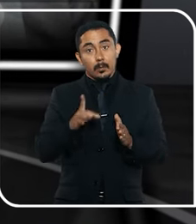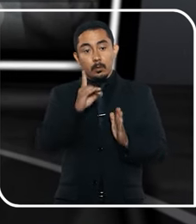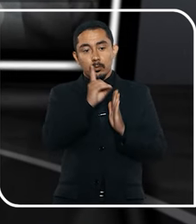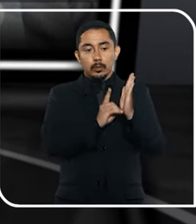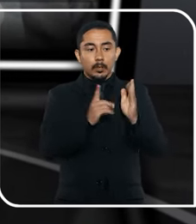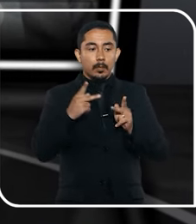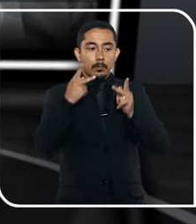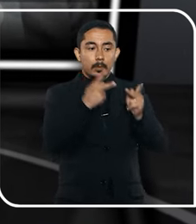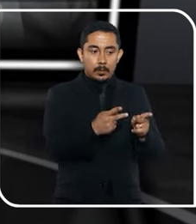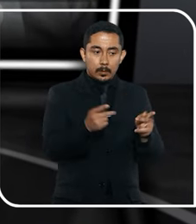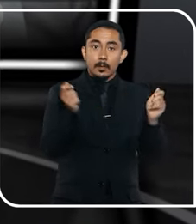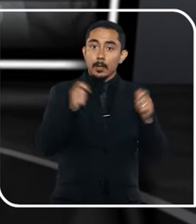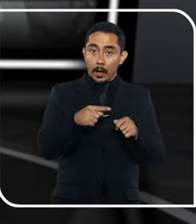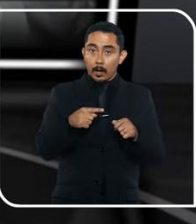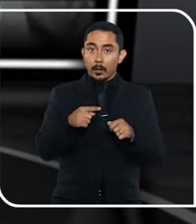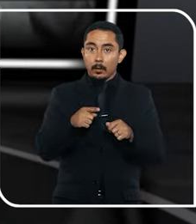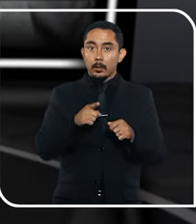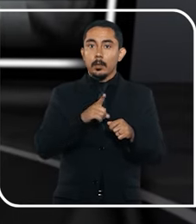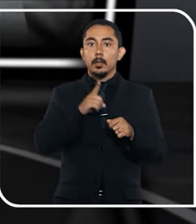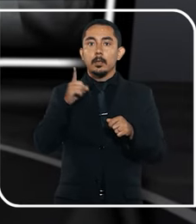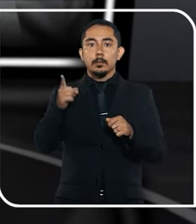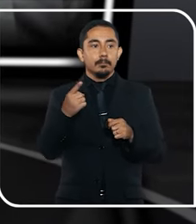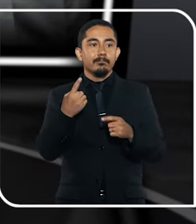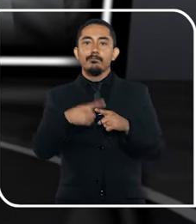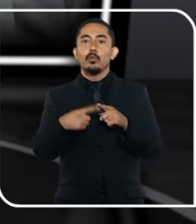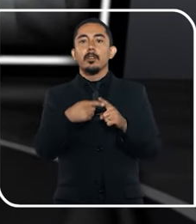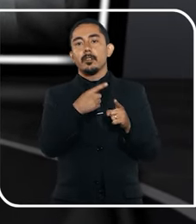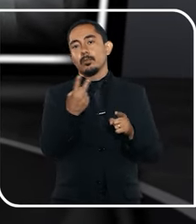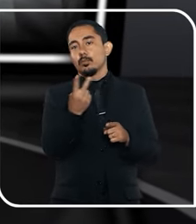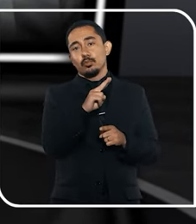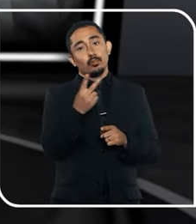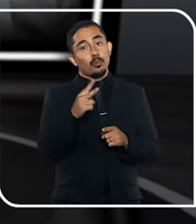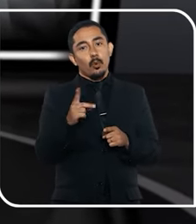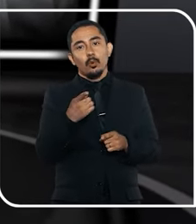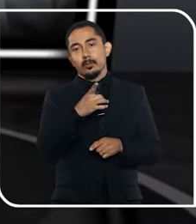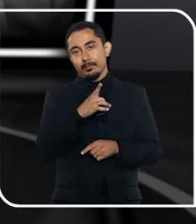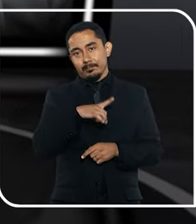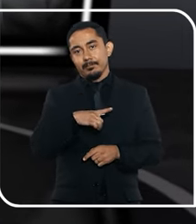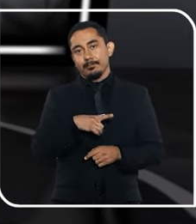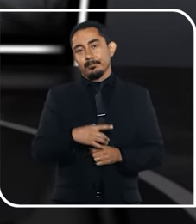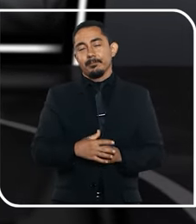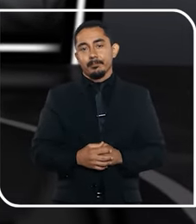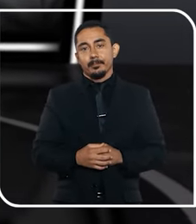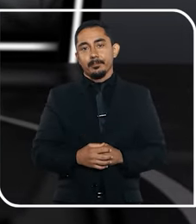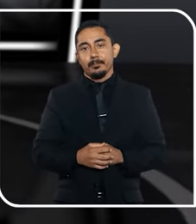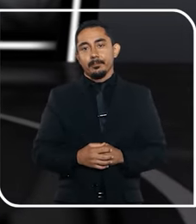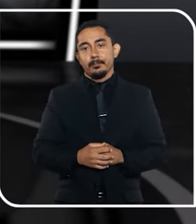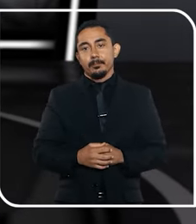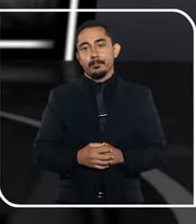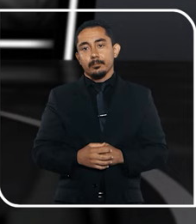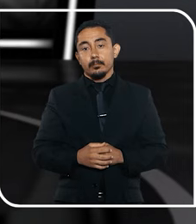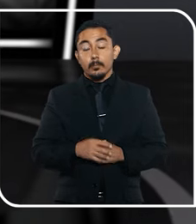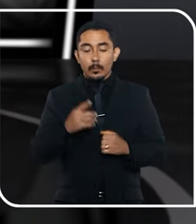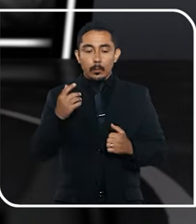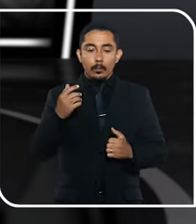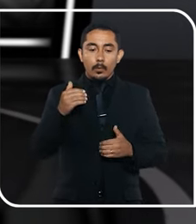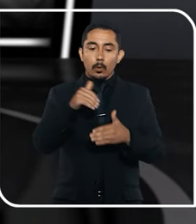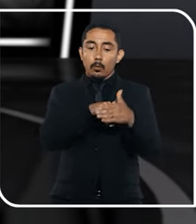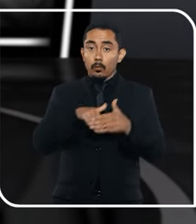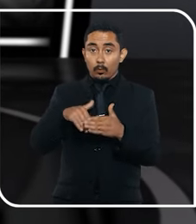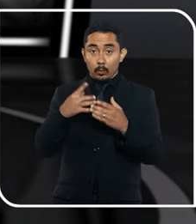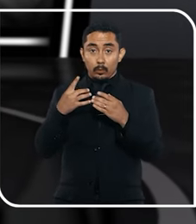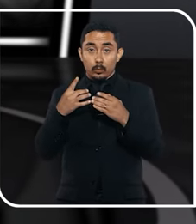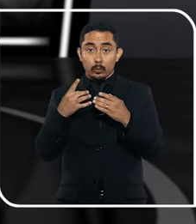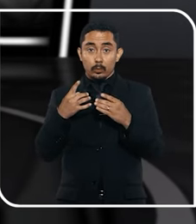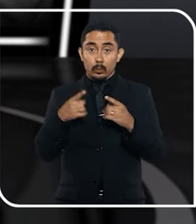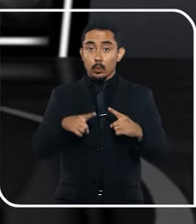direito de visita se dava pela própria copropriedade. E quem votou contra